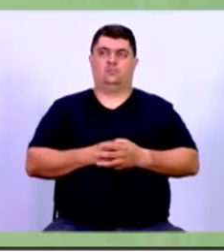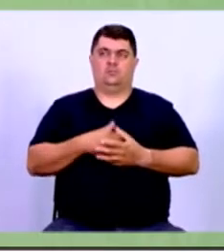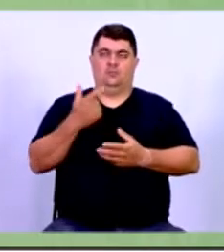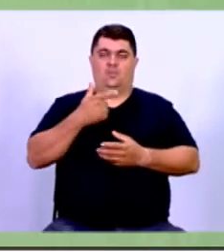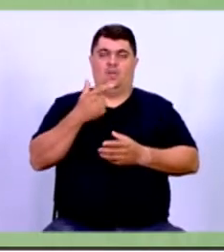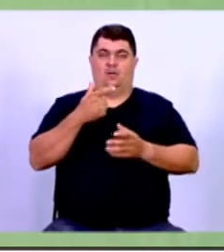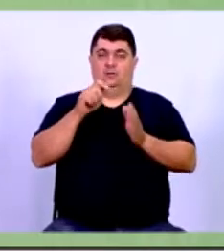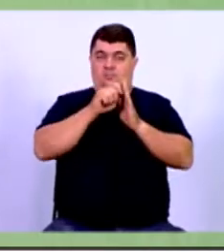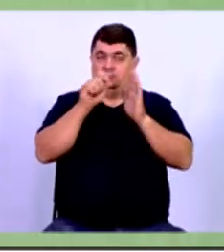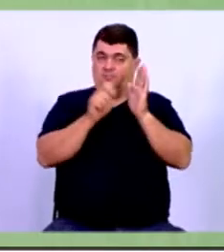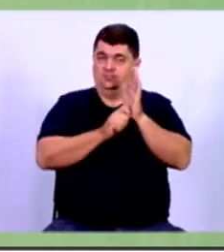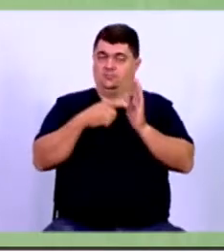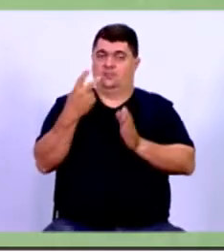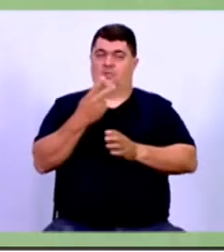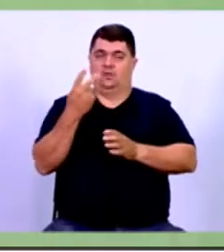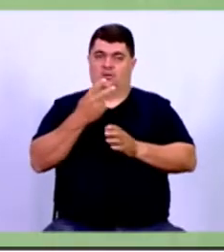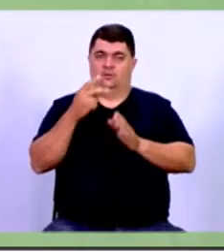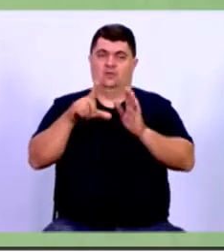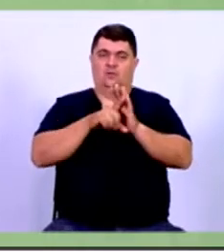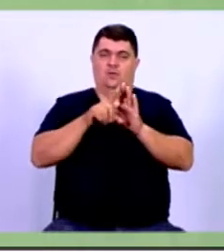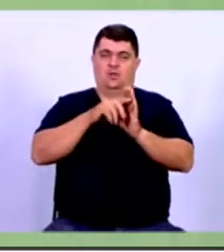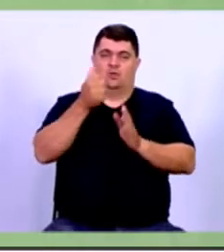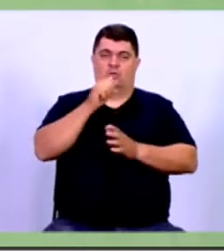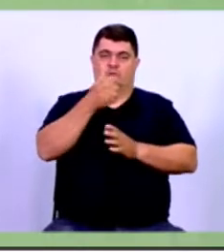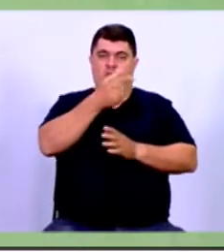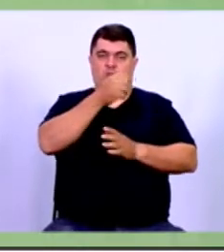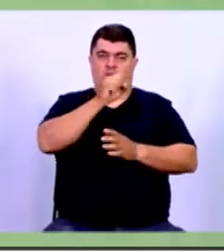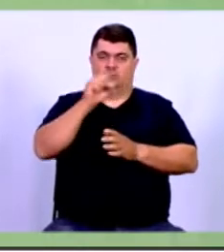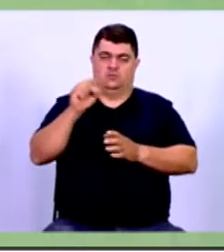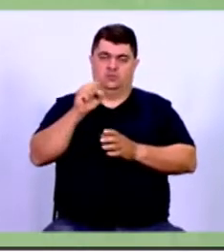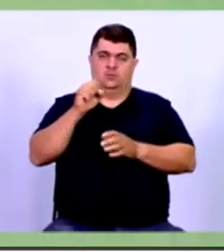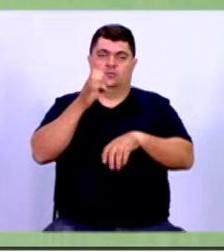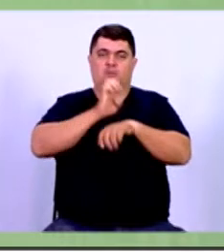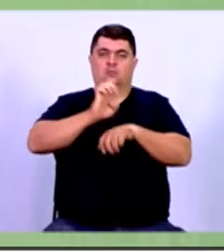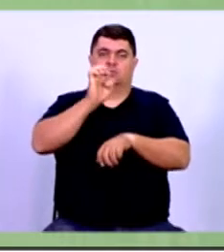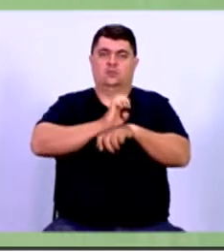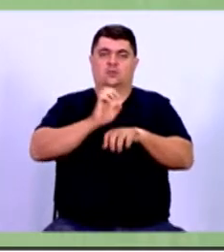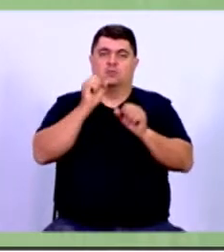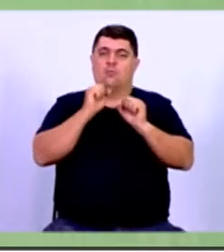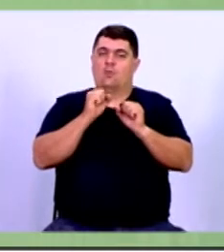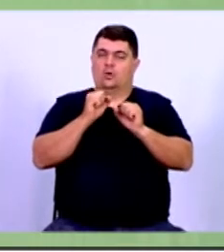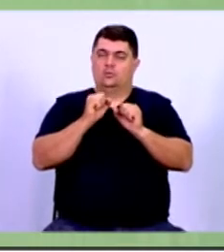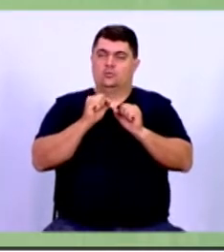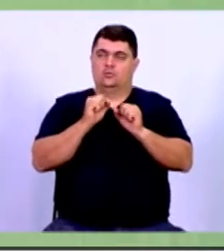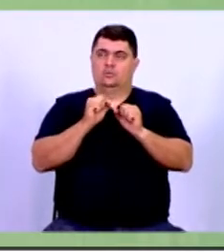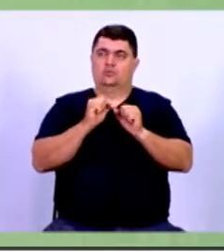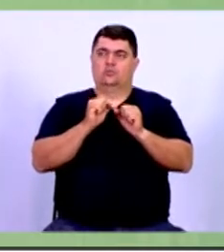artigo 2º da Lei 11.078, o estágio poderá ser o quê?